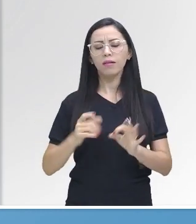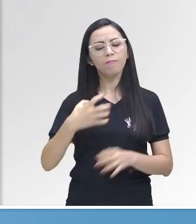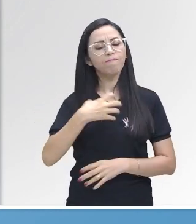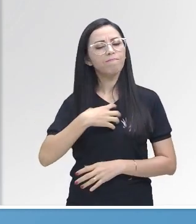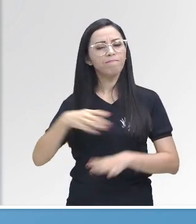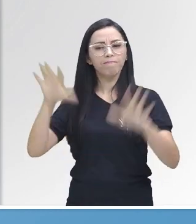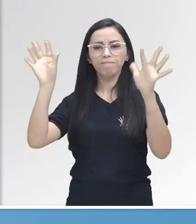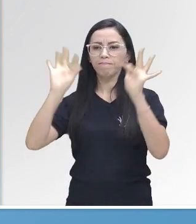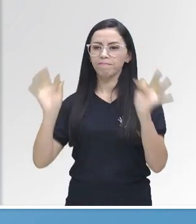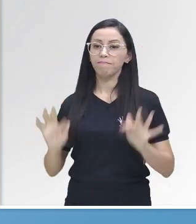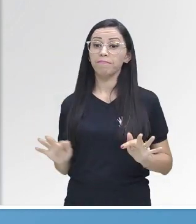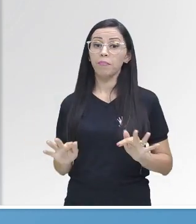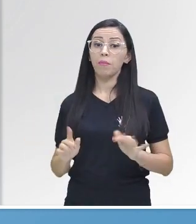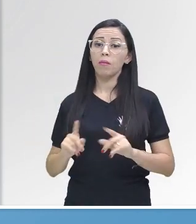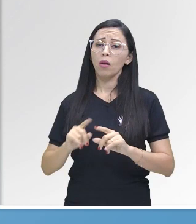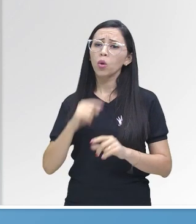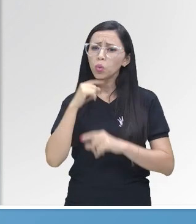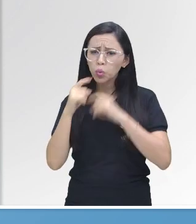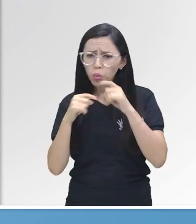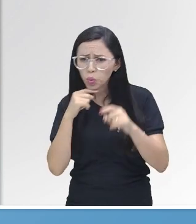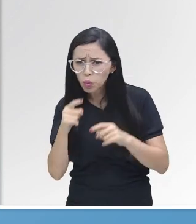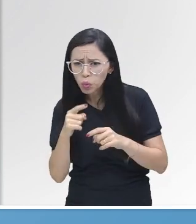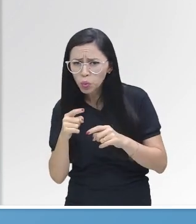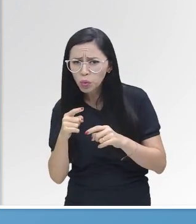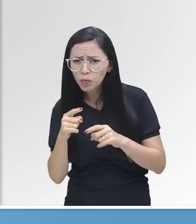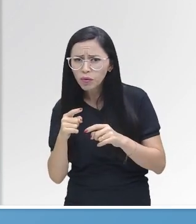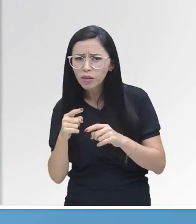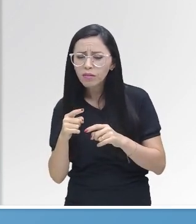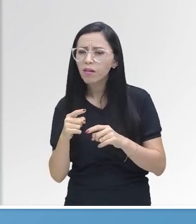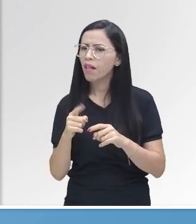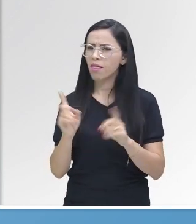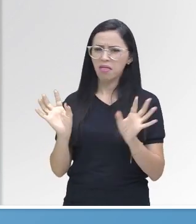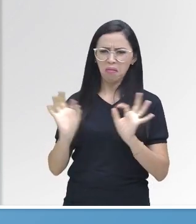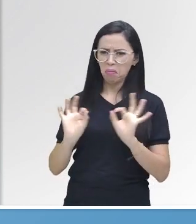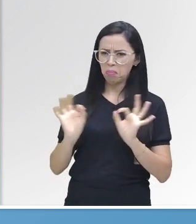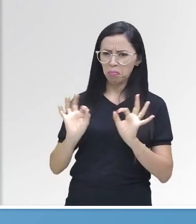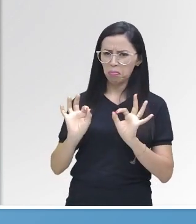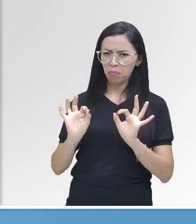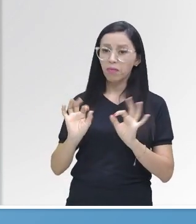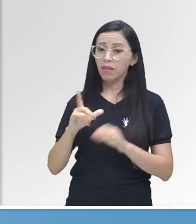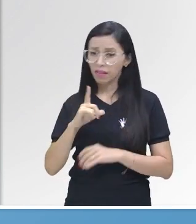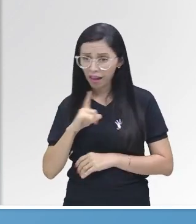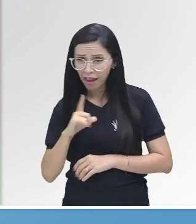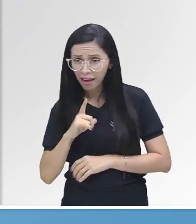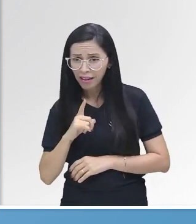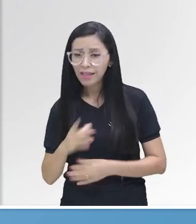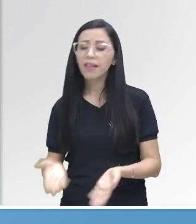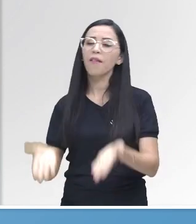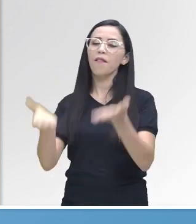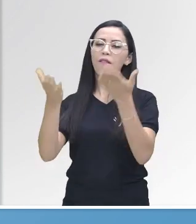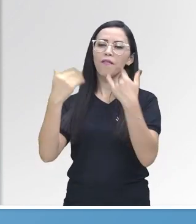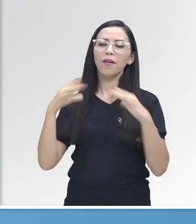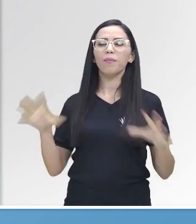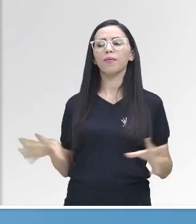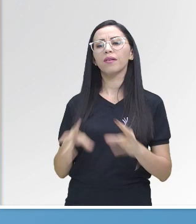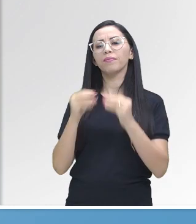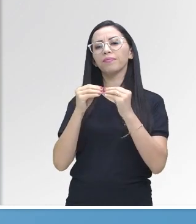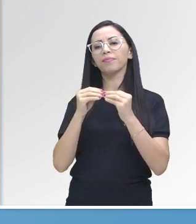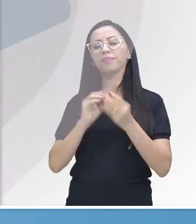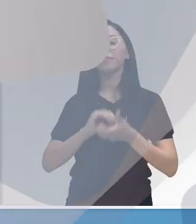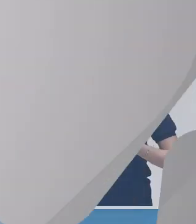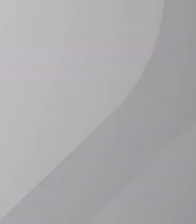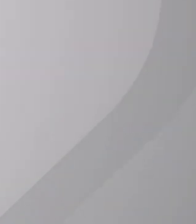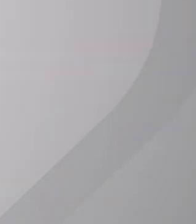feliz. Mas tem dúvida? Não, não tem dúvida. Tem? Então vamos para o resumo do